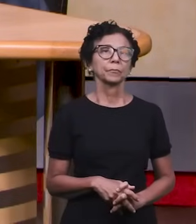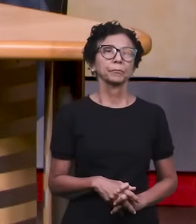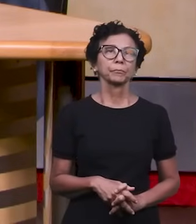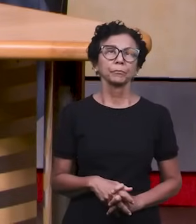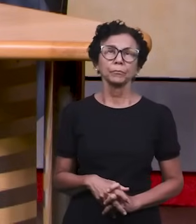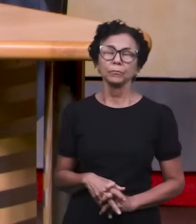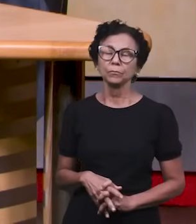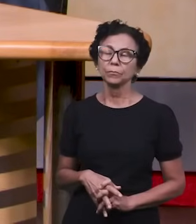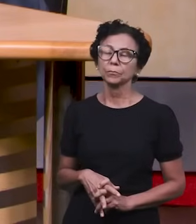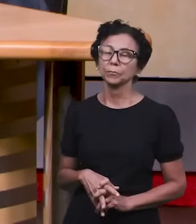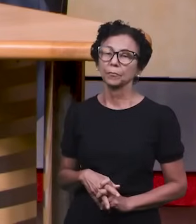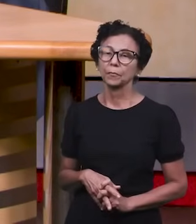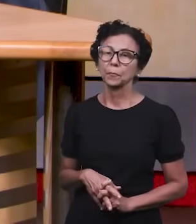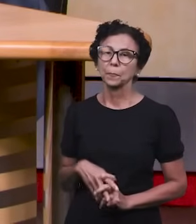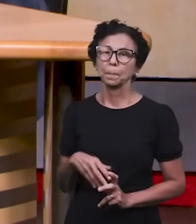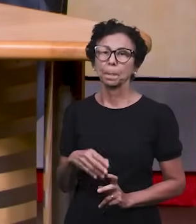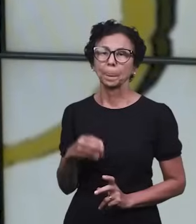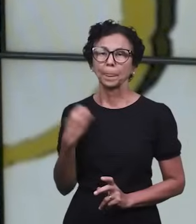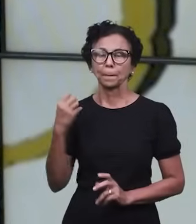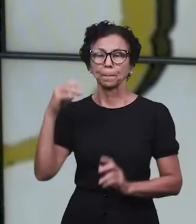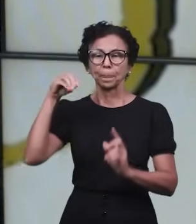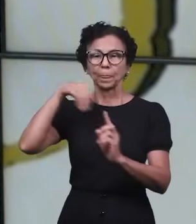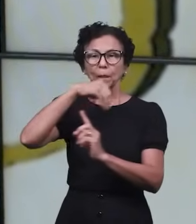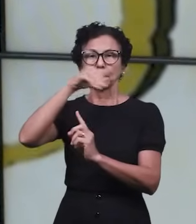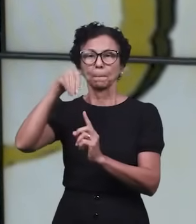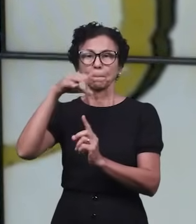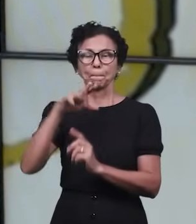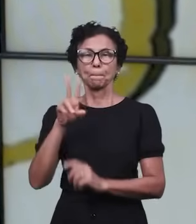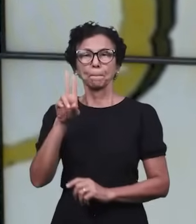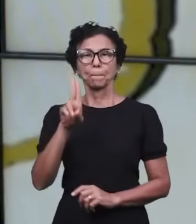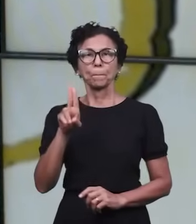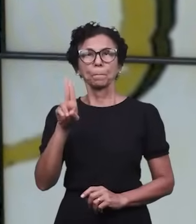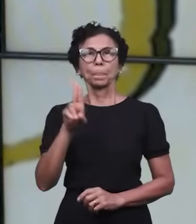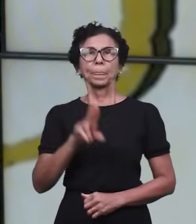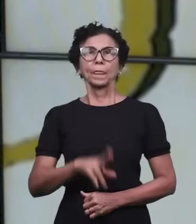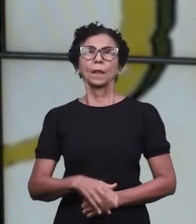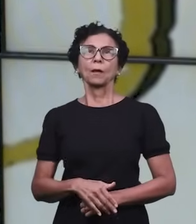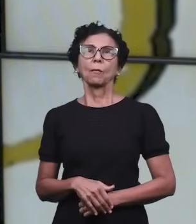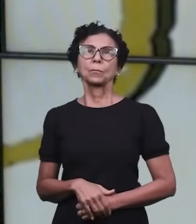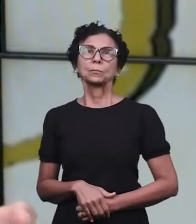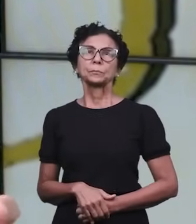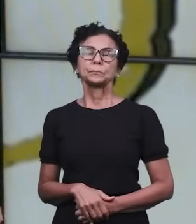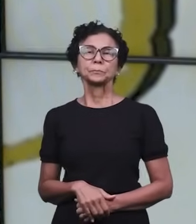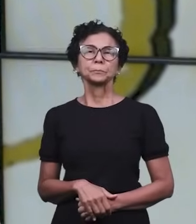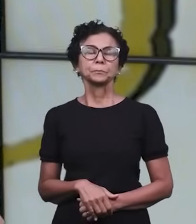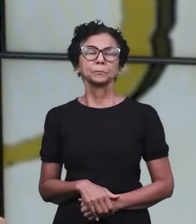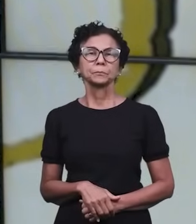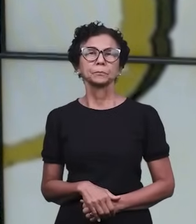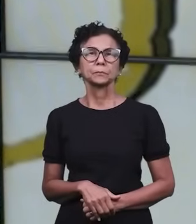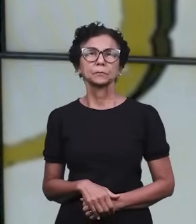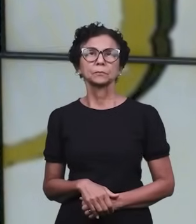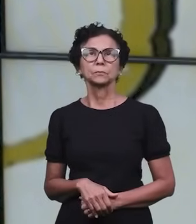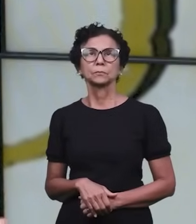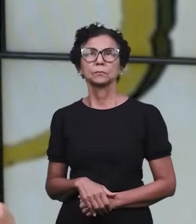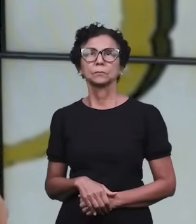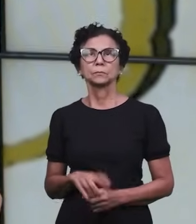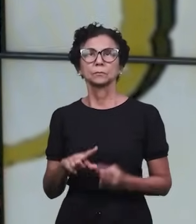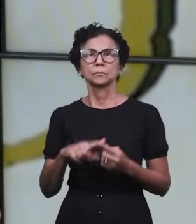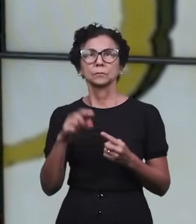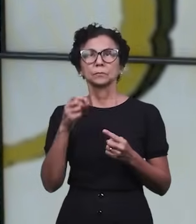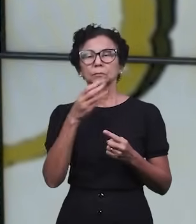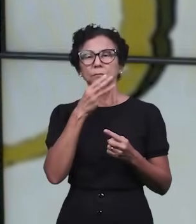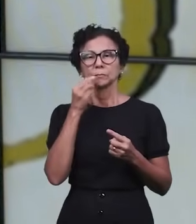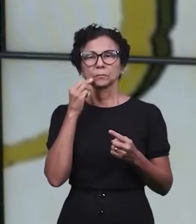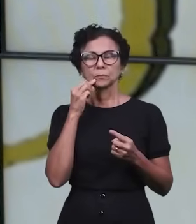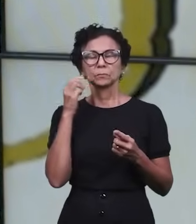os recursos da graça. Ou seja, a graça foi estabelecida pelo sacrifício de Jesus. Os recursos da graça,